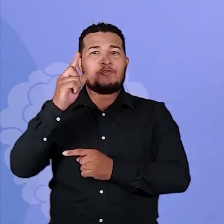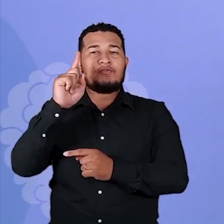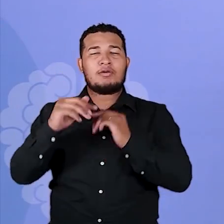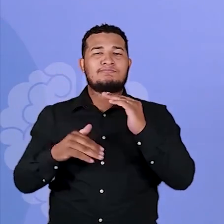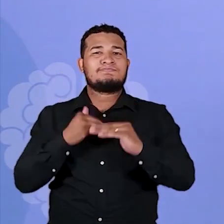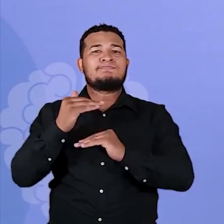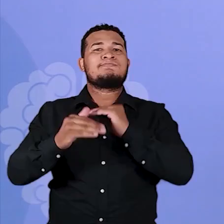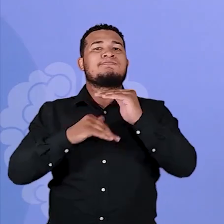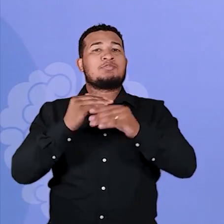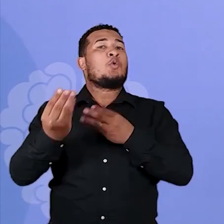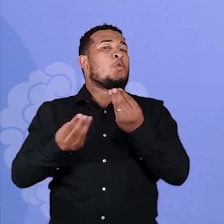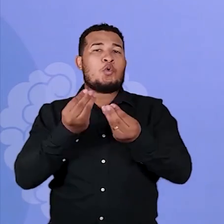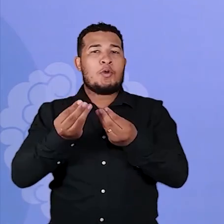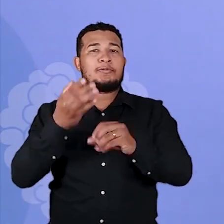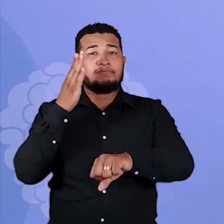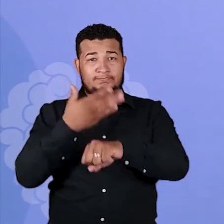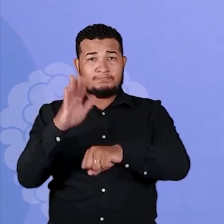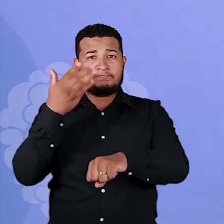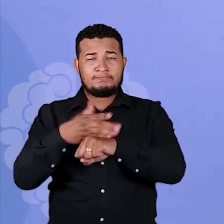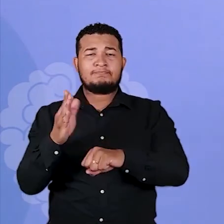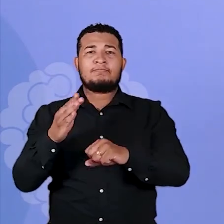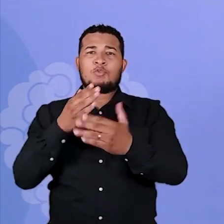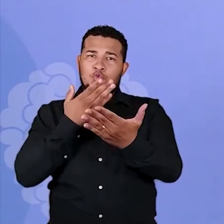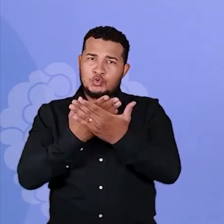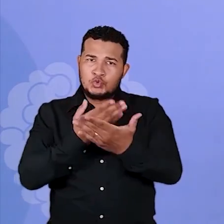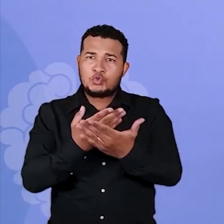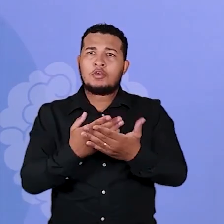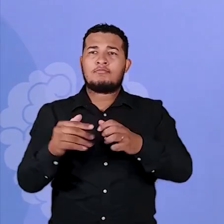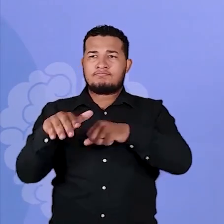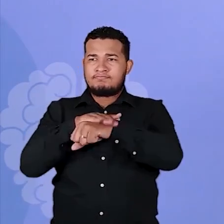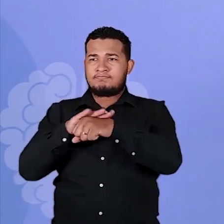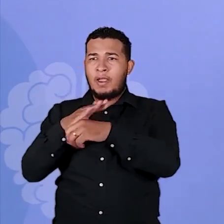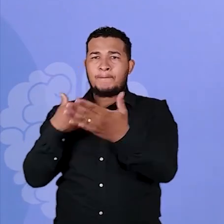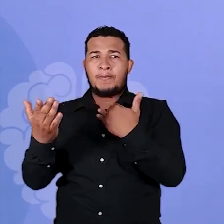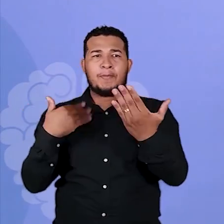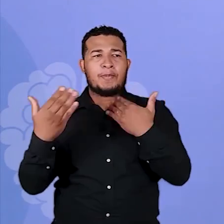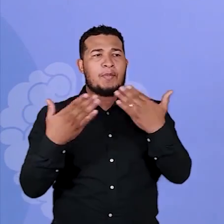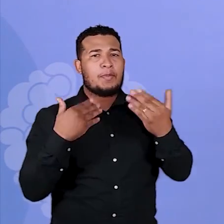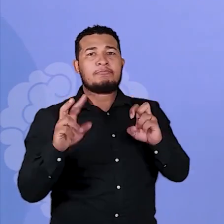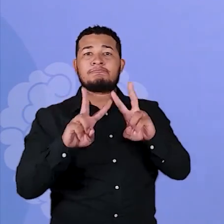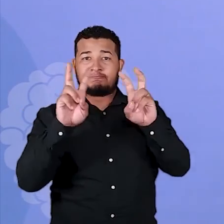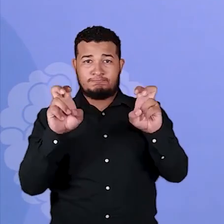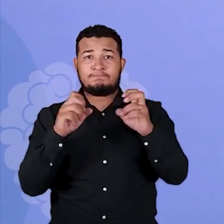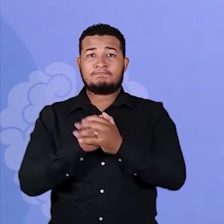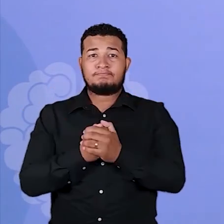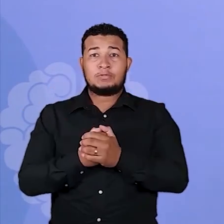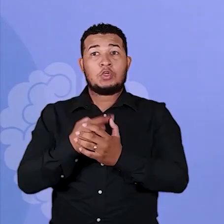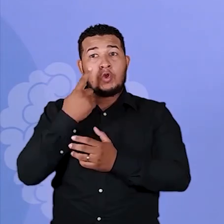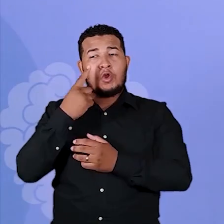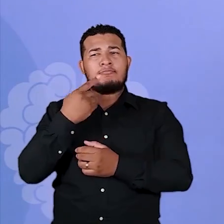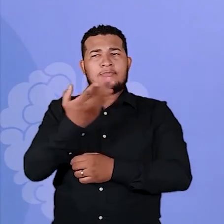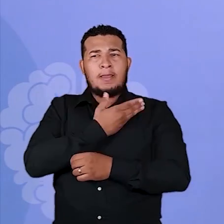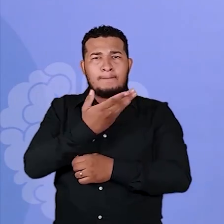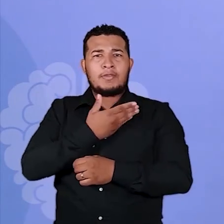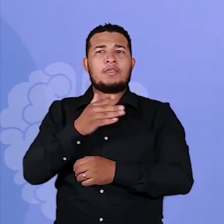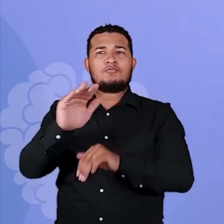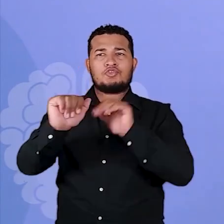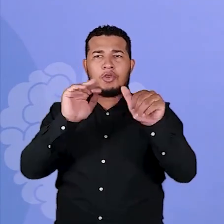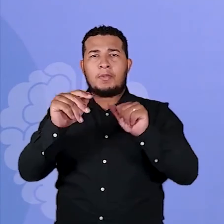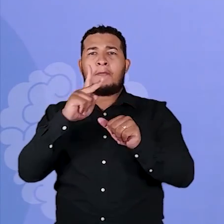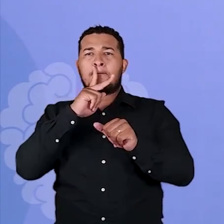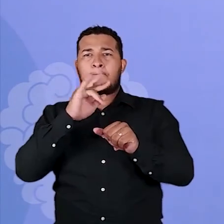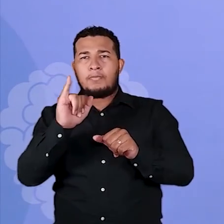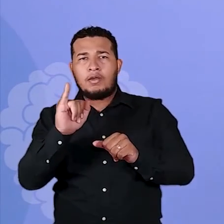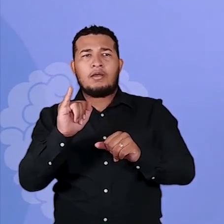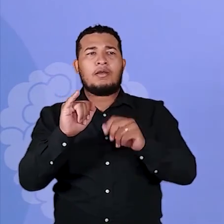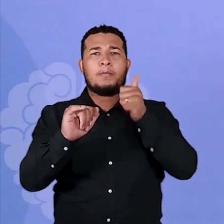você desenvolve na prática, estudando, conversando com as pessoas a respeito. Então peguem os seus amigos,